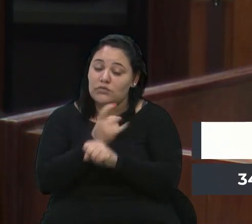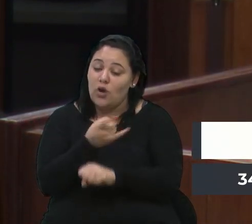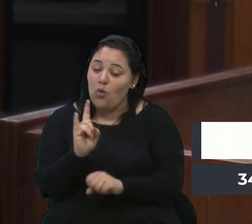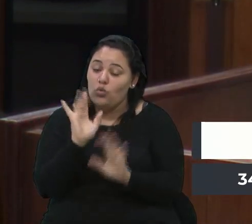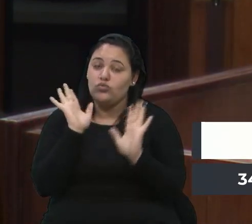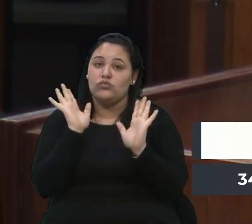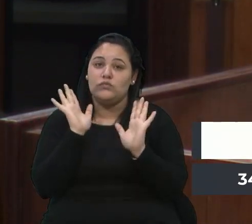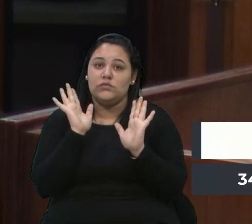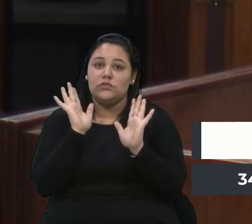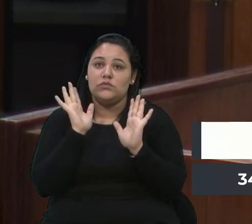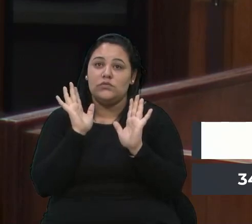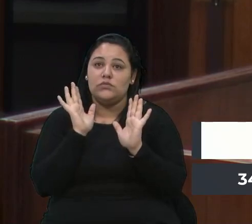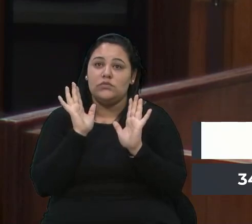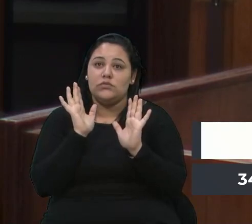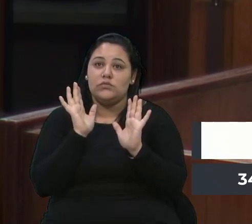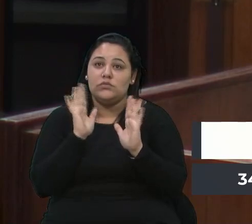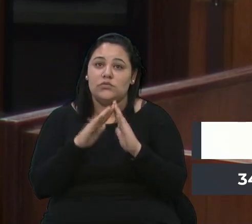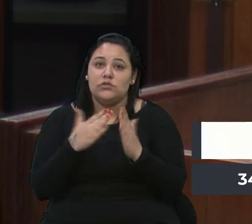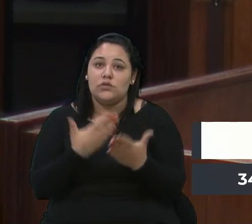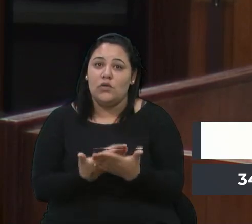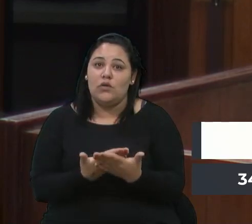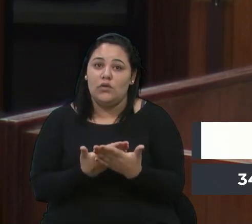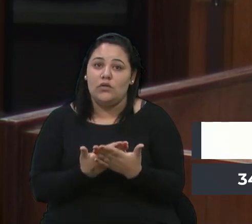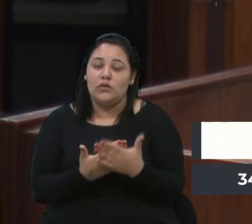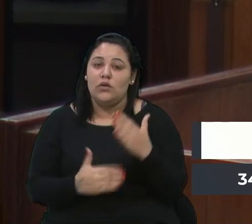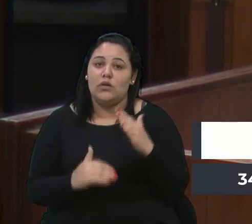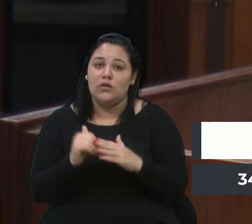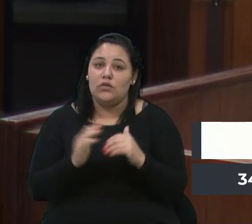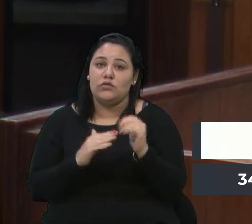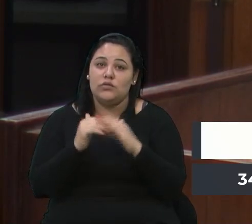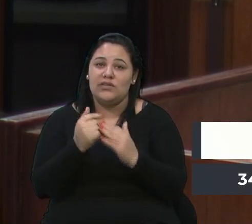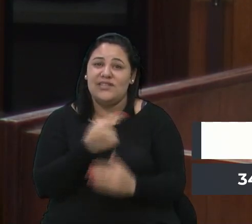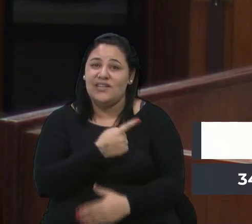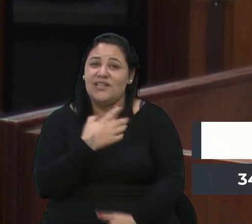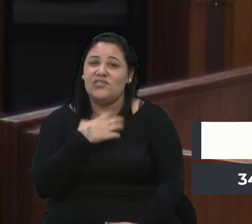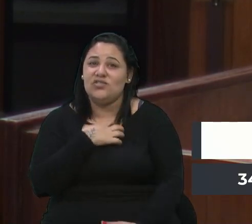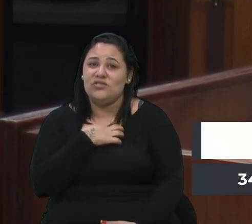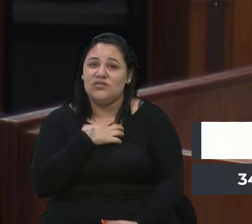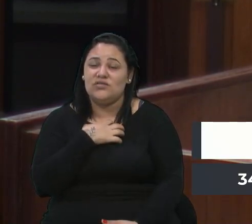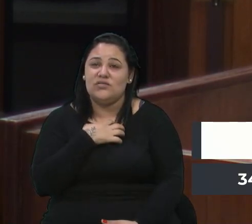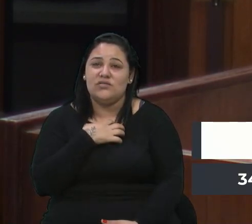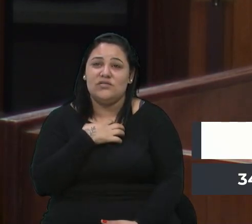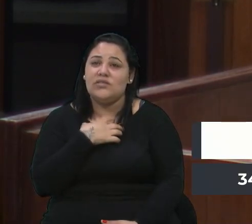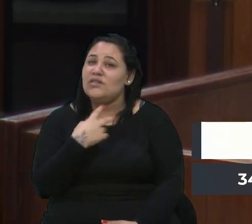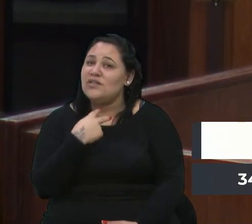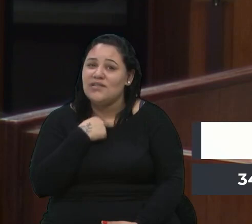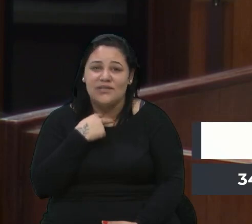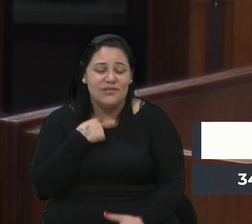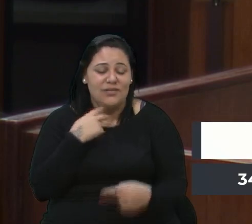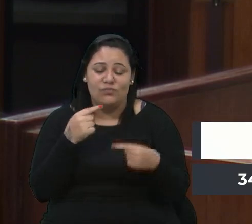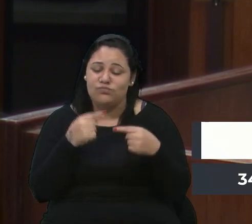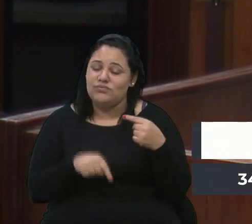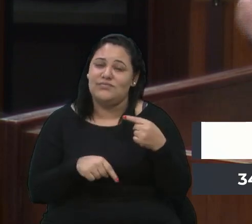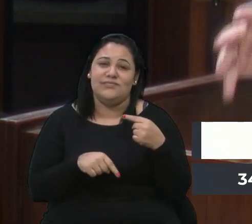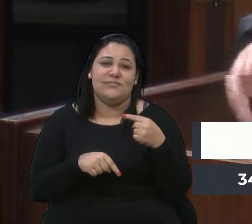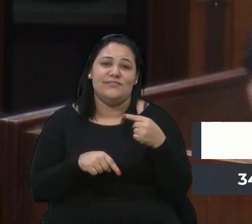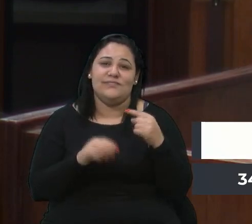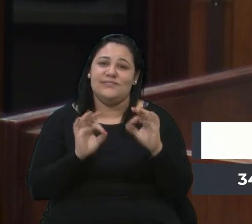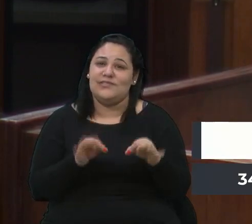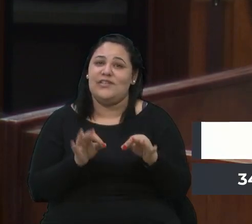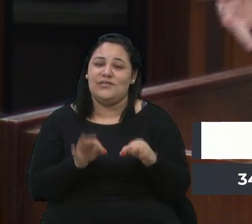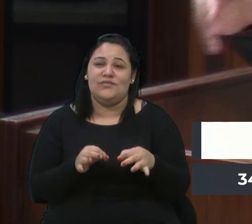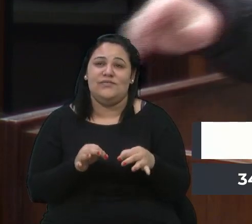Tomara que seja a última declaração de líder do Novo, construída daquela forma. Não dá certo, as